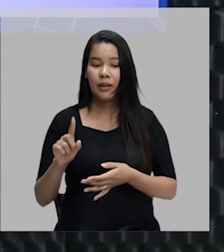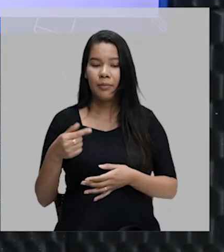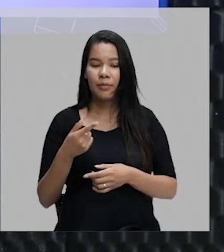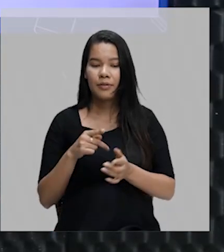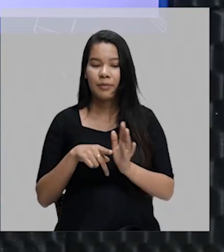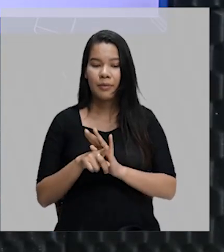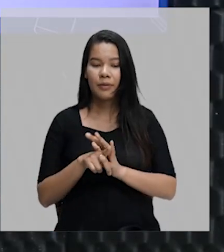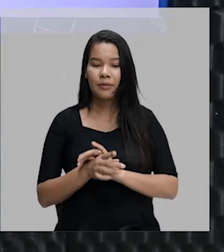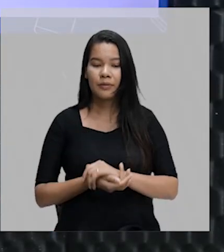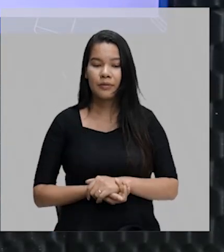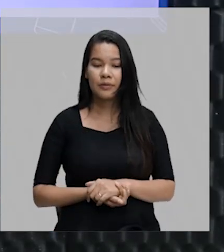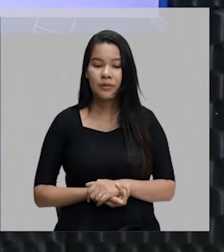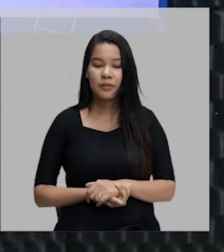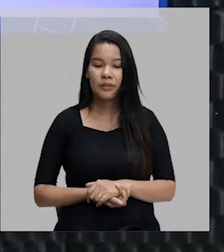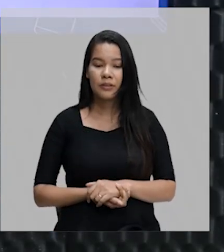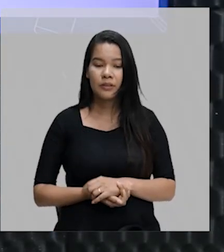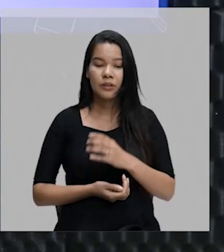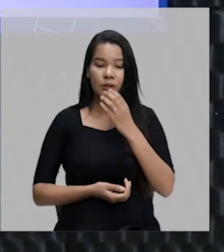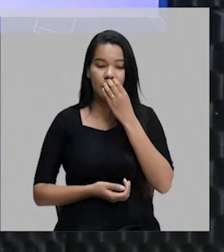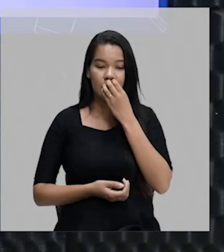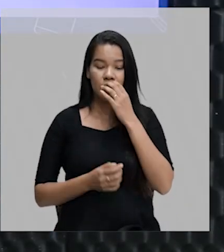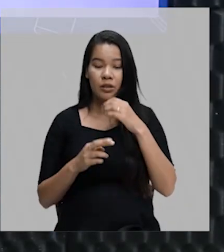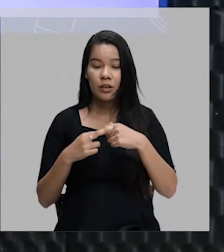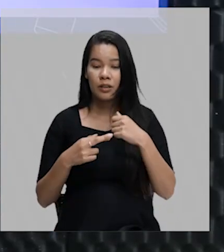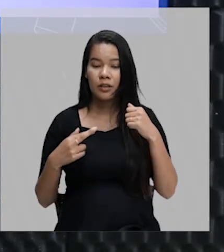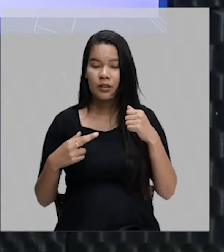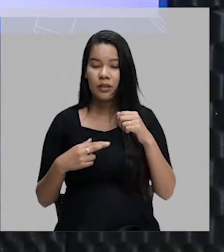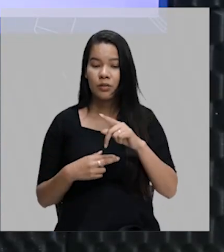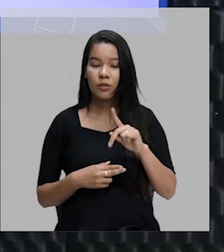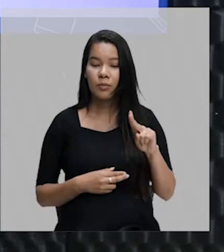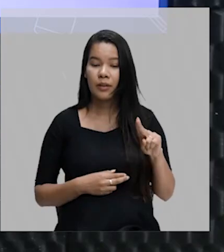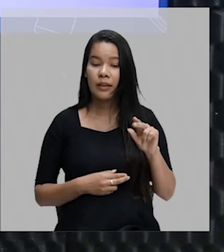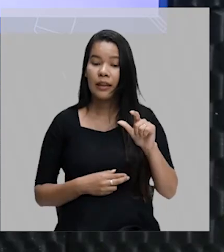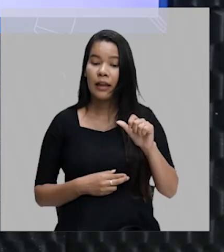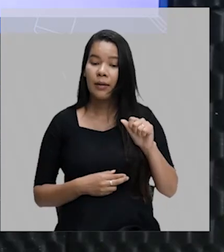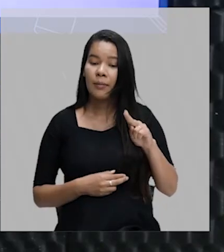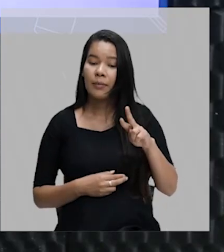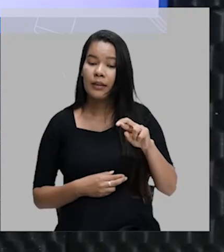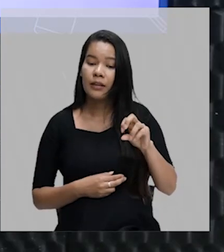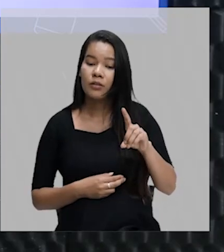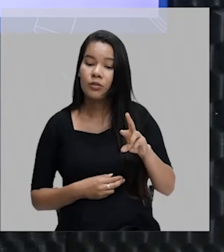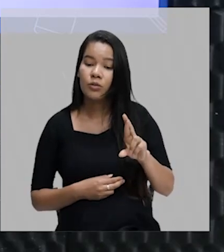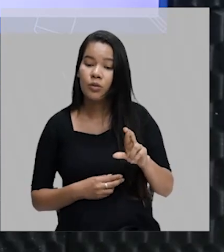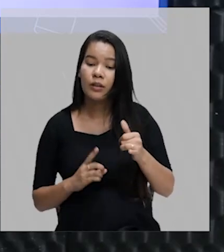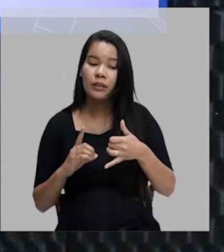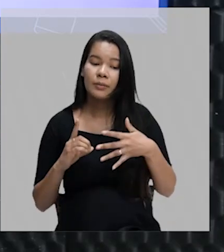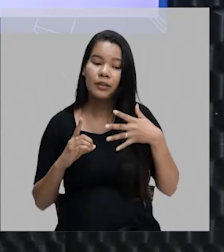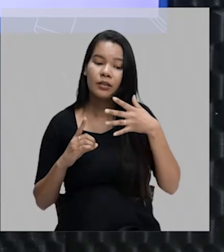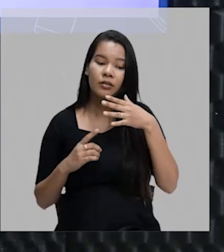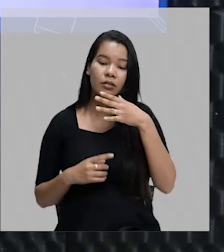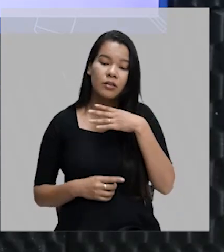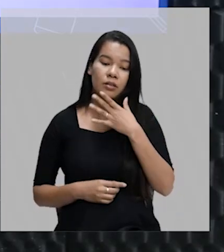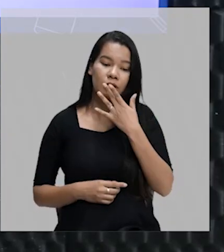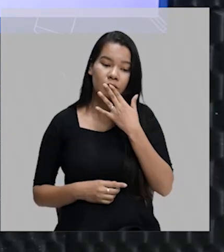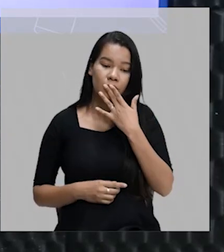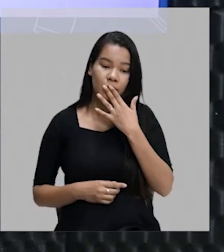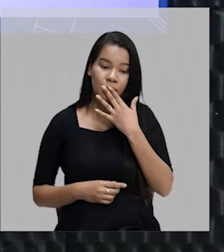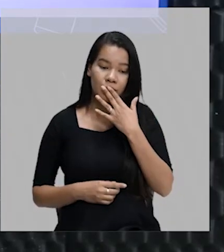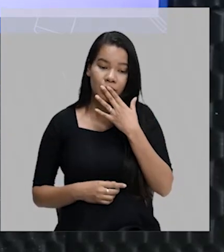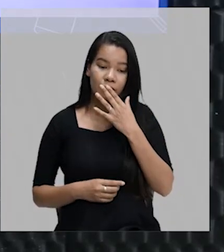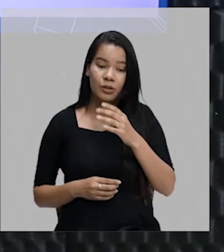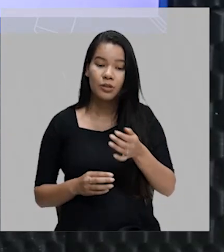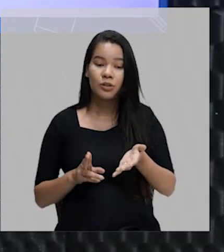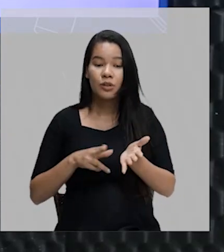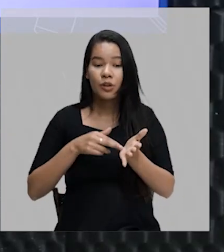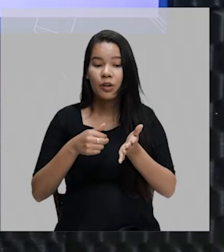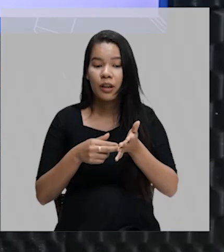questão. Nos cães de raça labrador, a determinação das cores chocolate, preta e